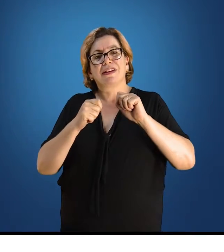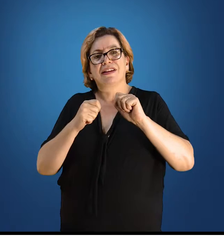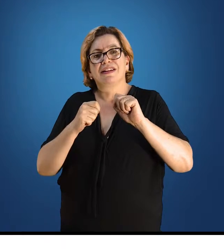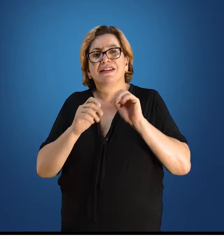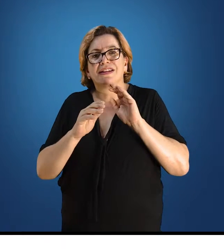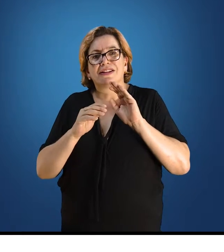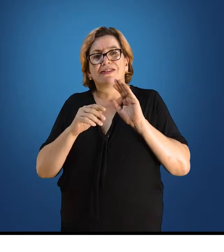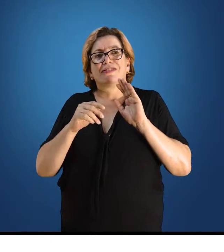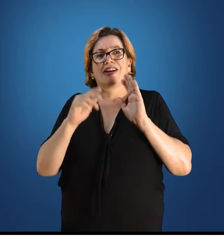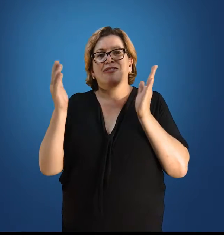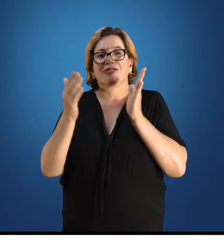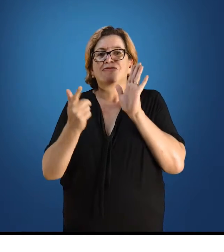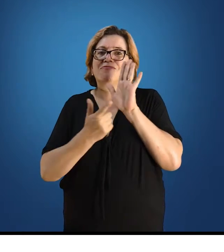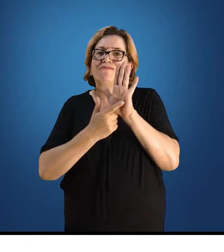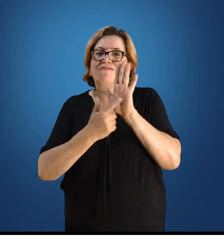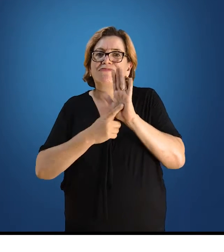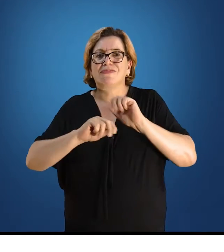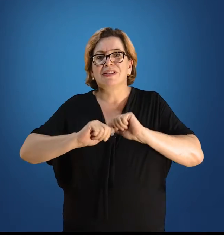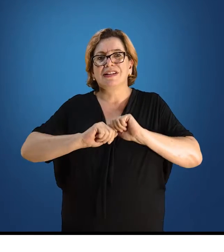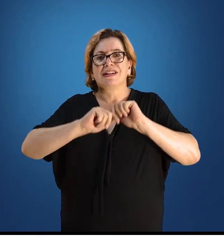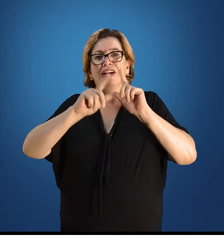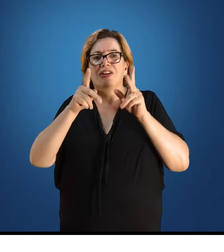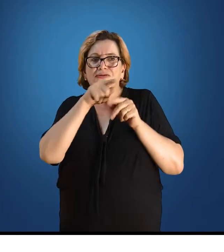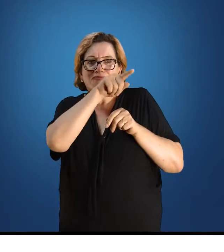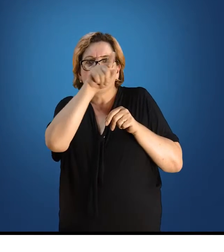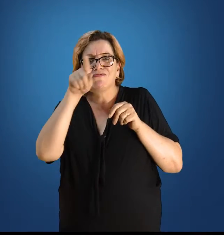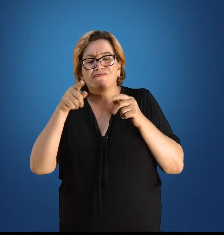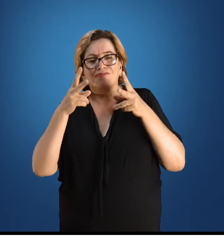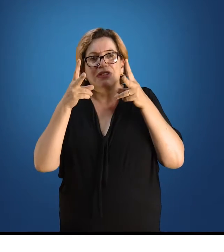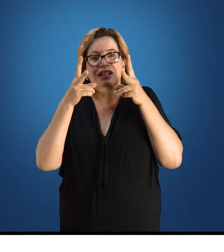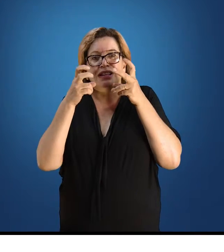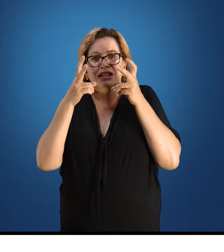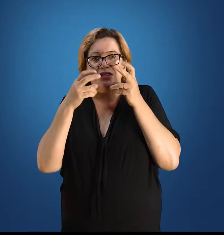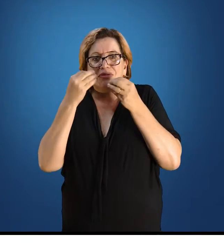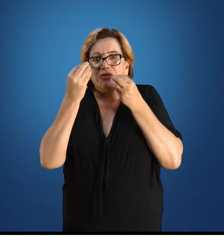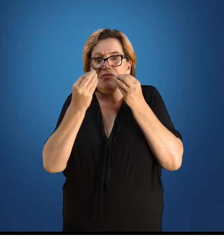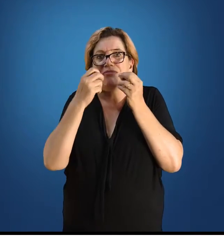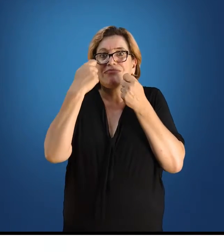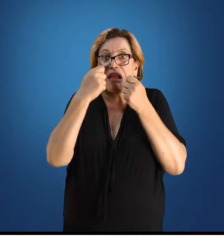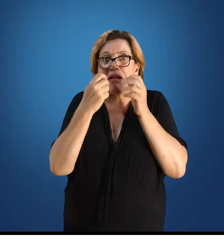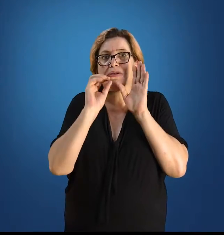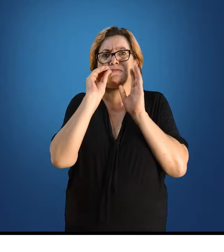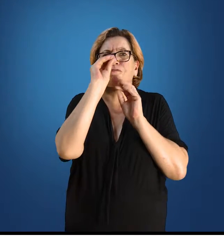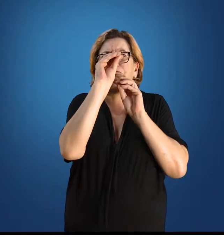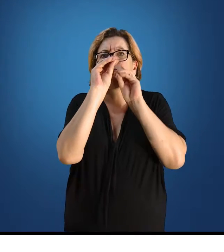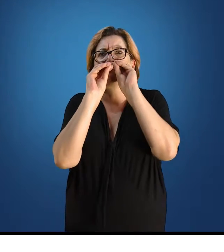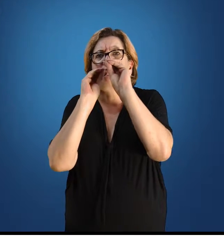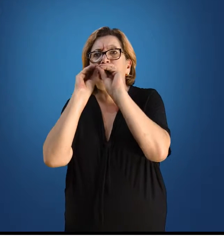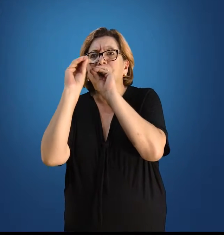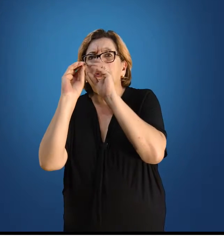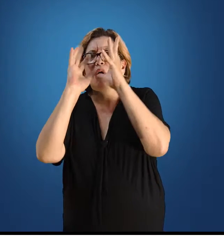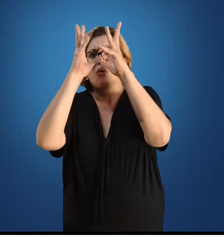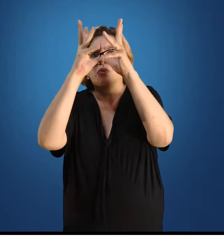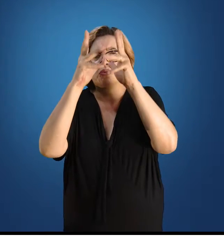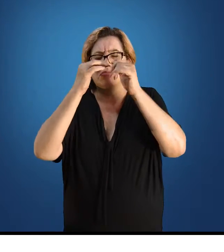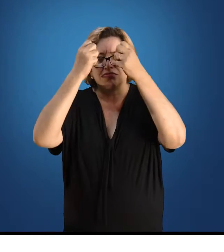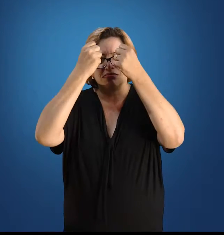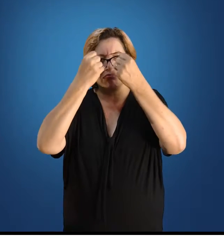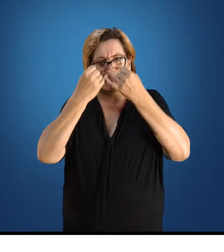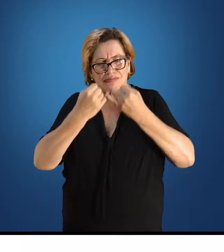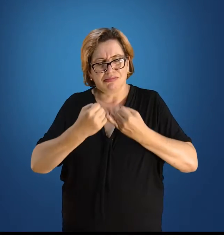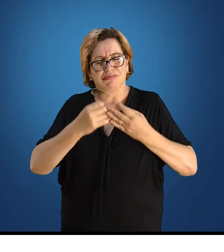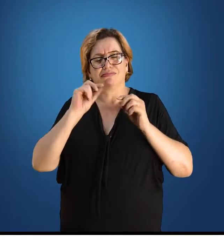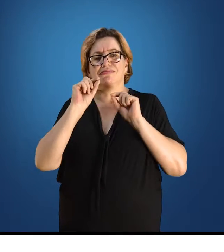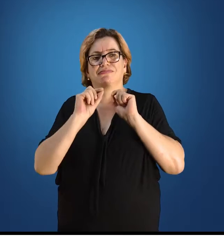o papel desse exemplo mais importante aqui é você ver a riqueza de detalhes que tem e que você precisa ser muito cuidadoso na hora de escrever